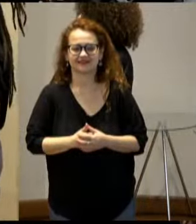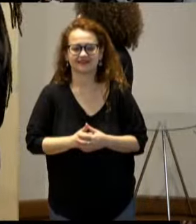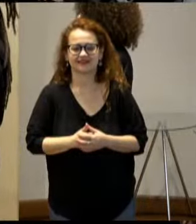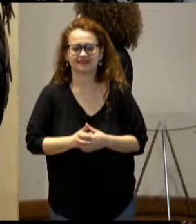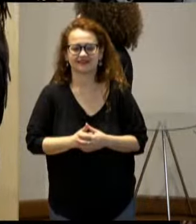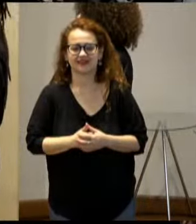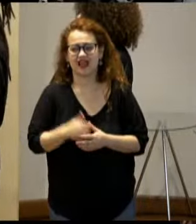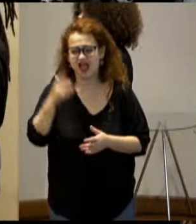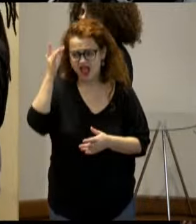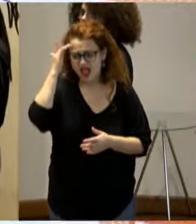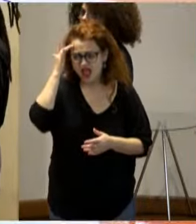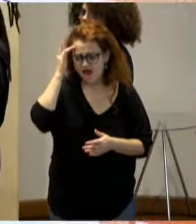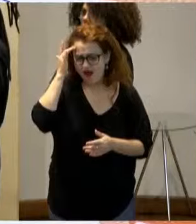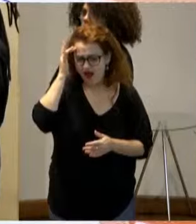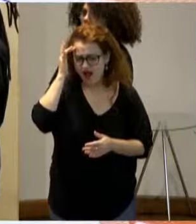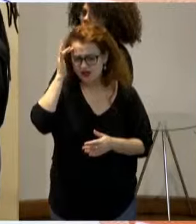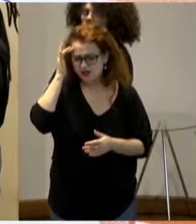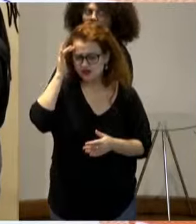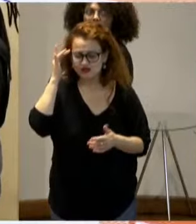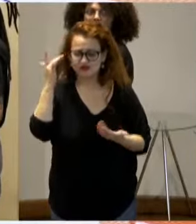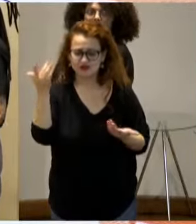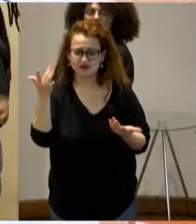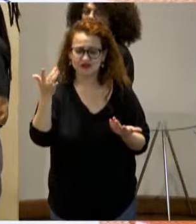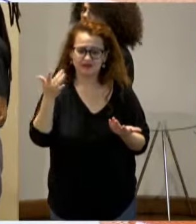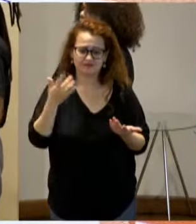Eu acho que o maior presente